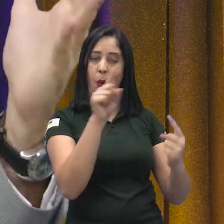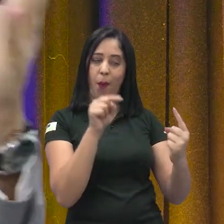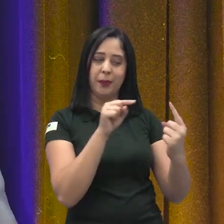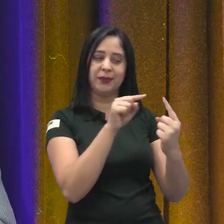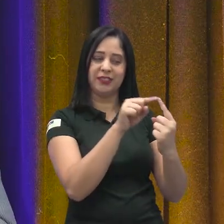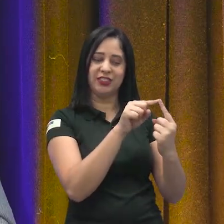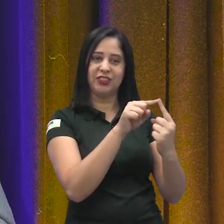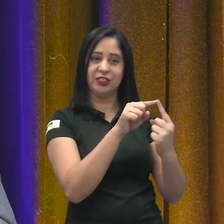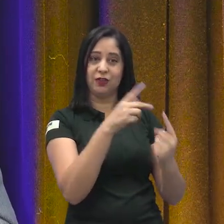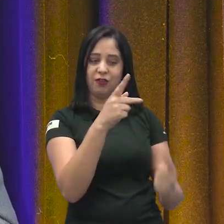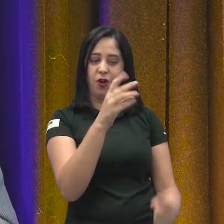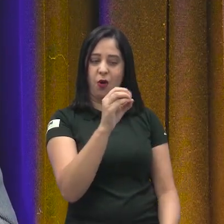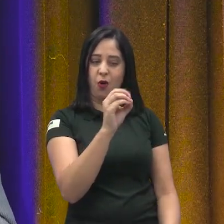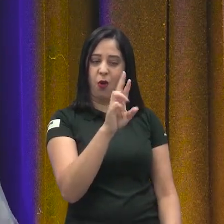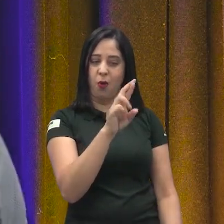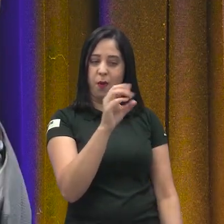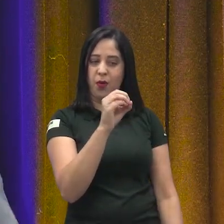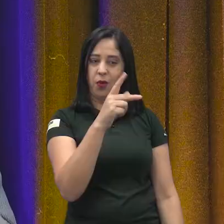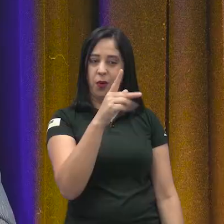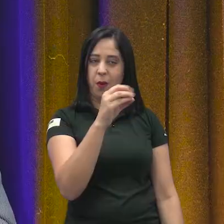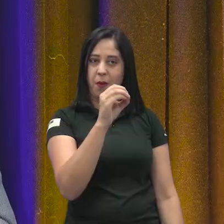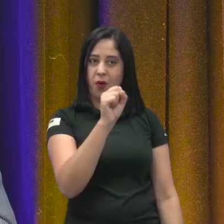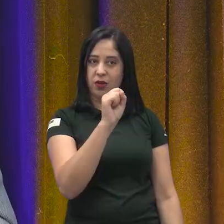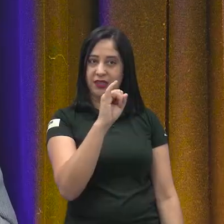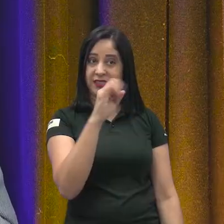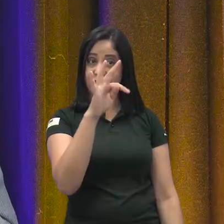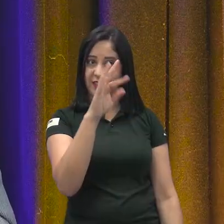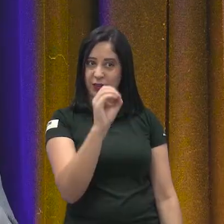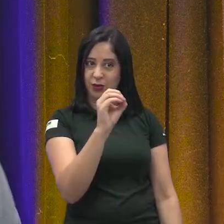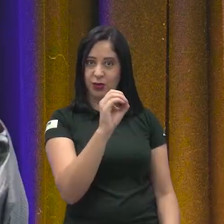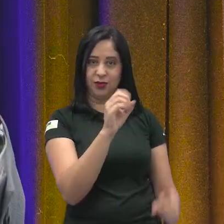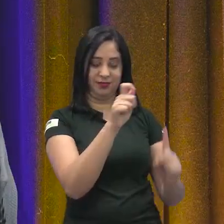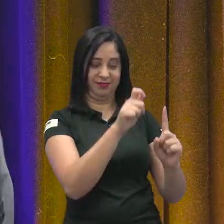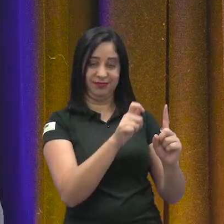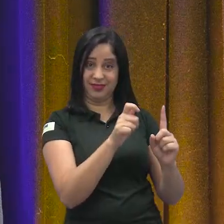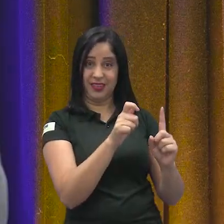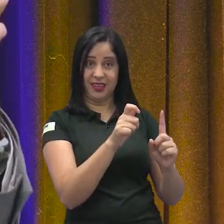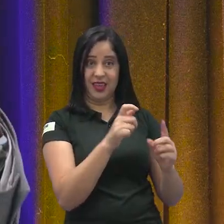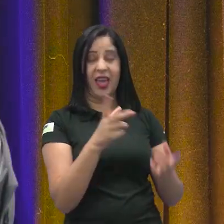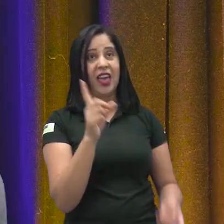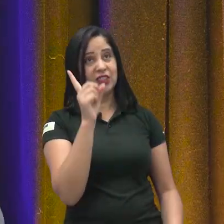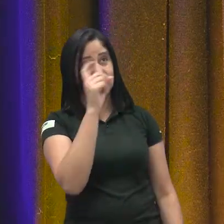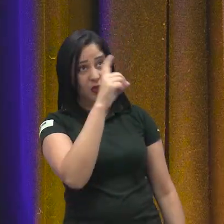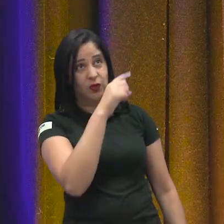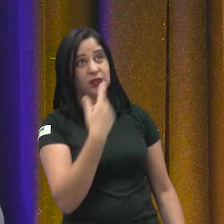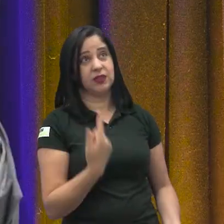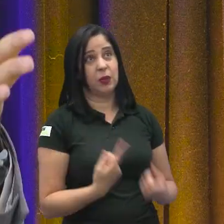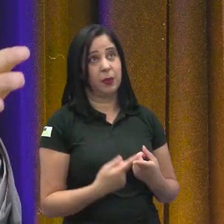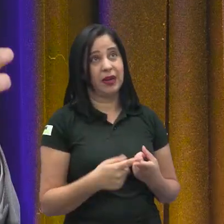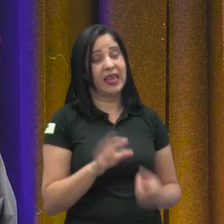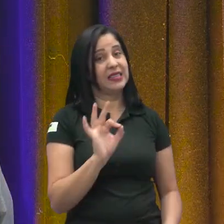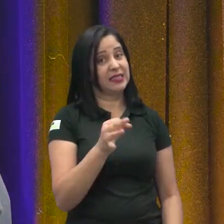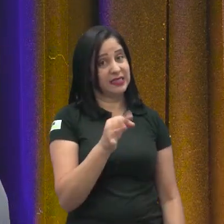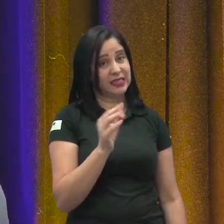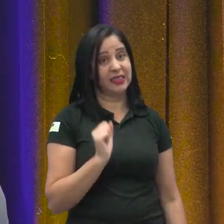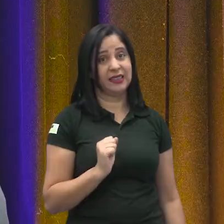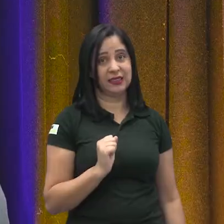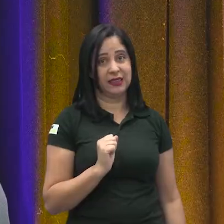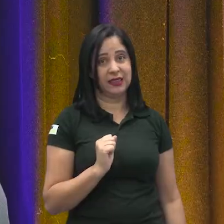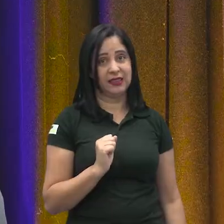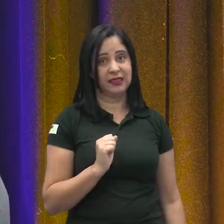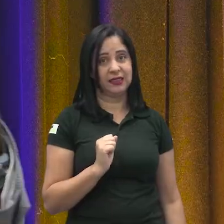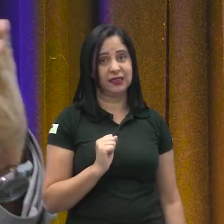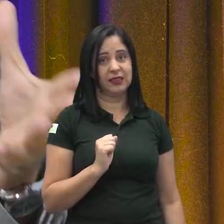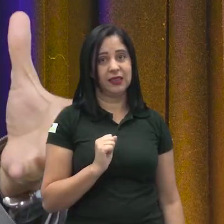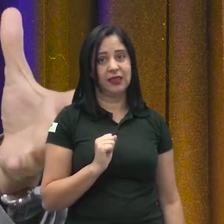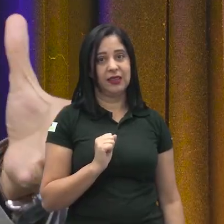pode até complementar melhor do que eu, mas ela é um dilema, porque com certeza